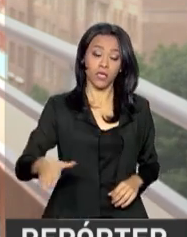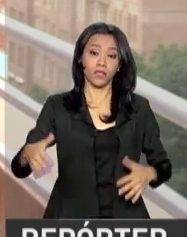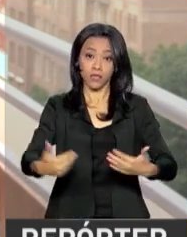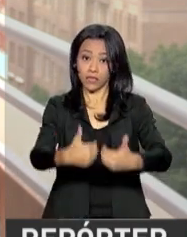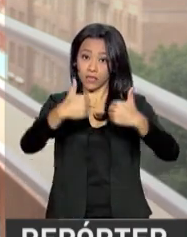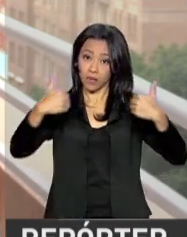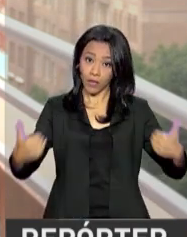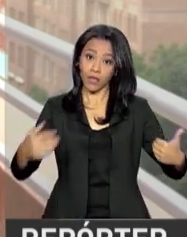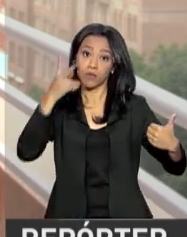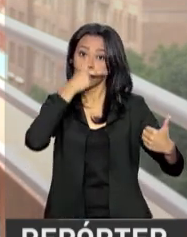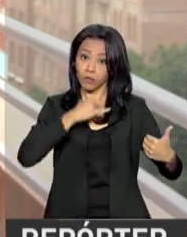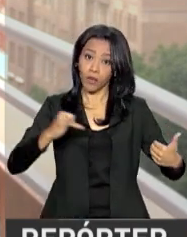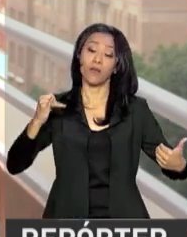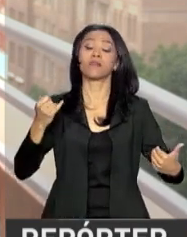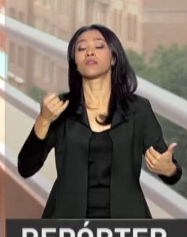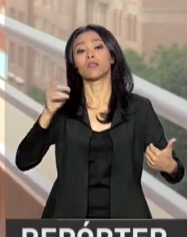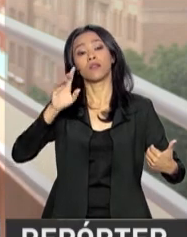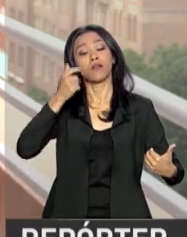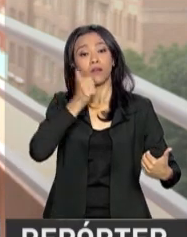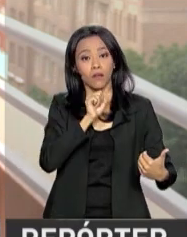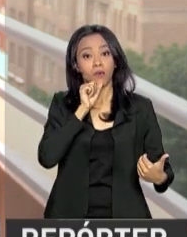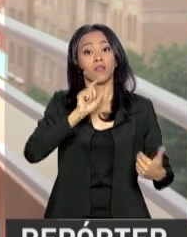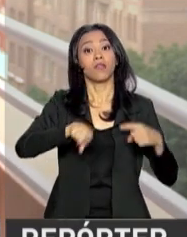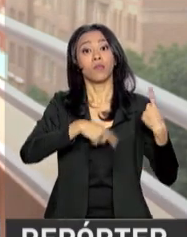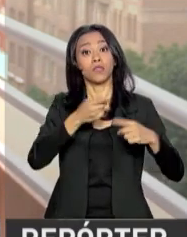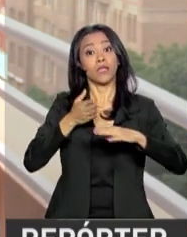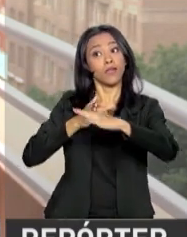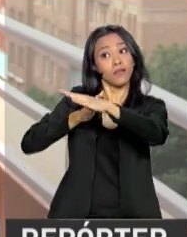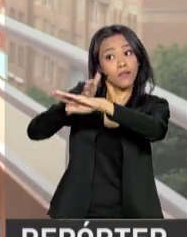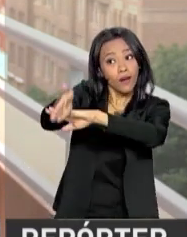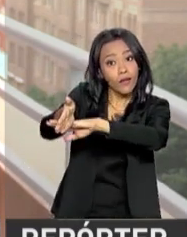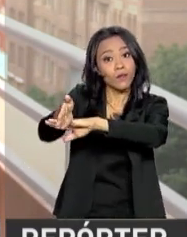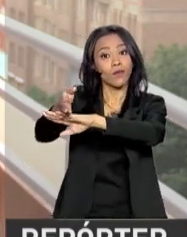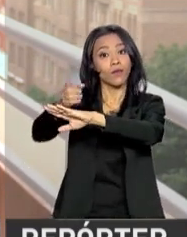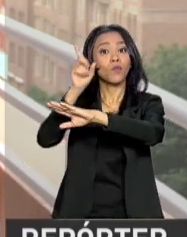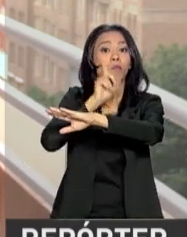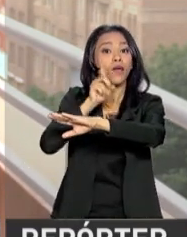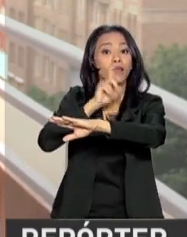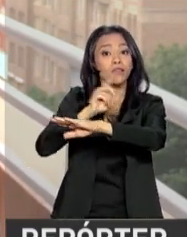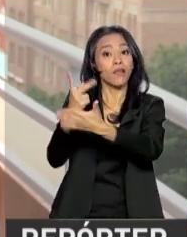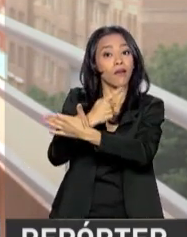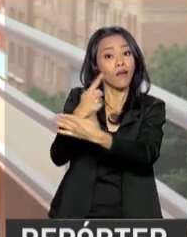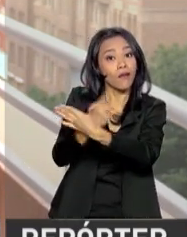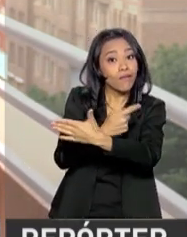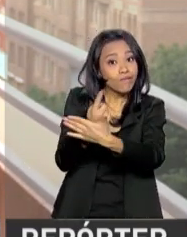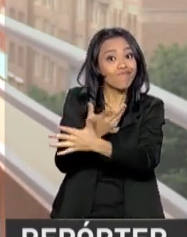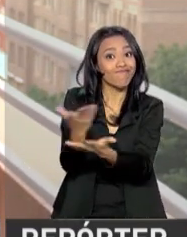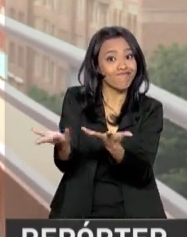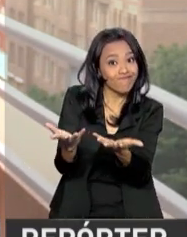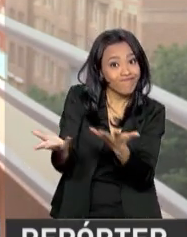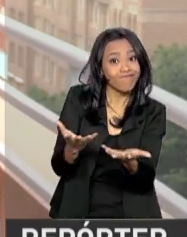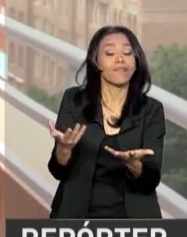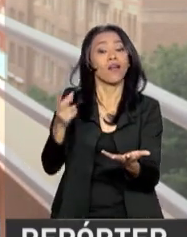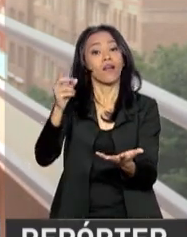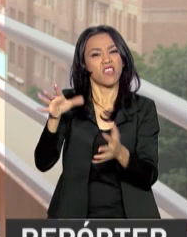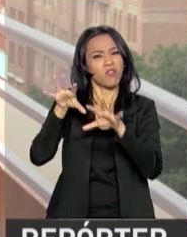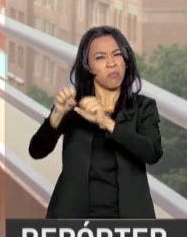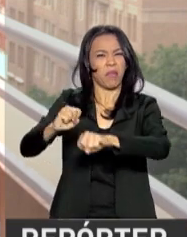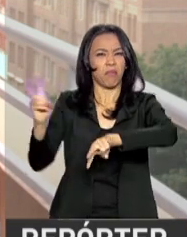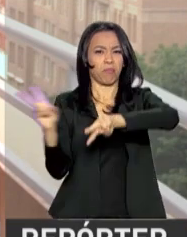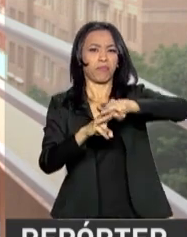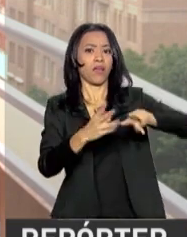nos estados unidos depois de terem cruzado a fronteira com o méxico até a sexta informação era de 49